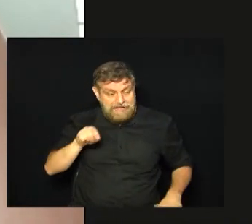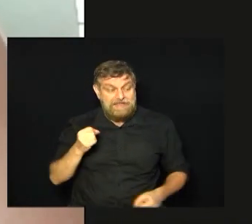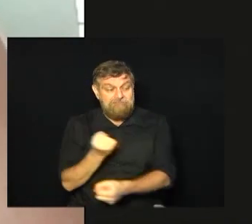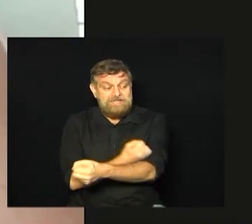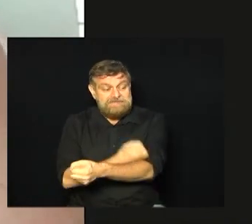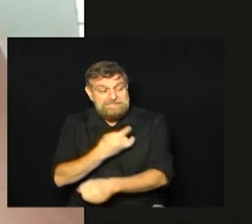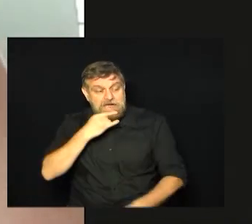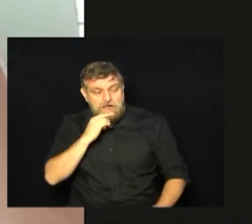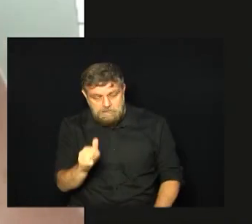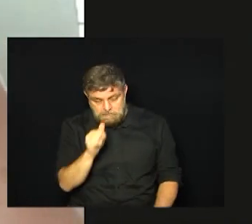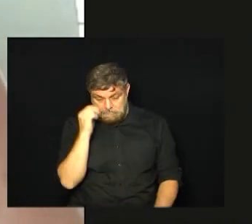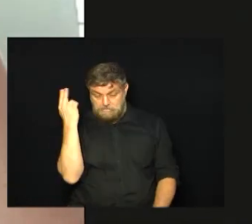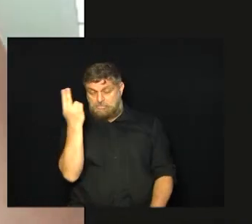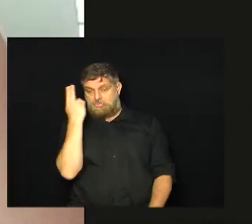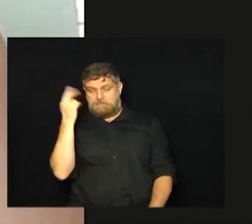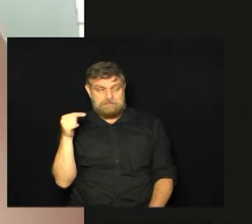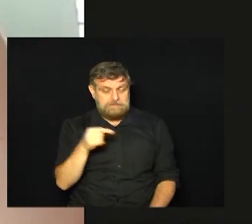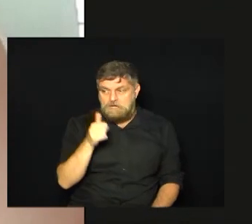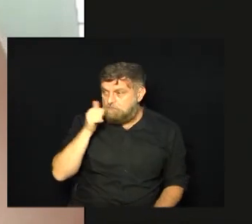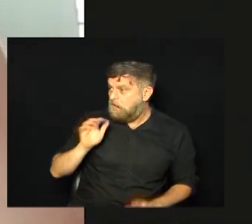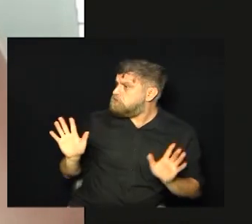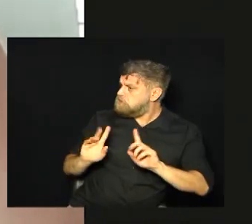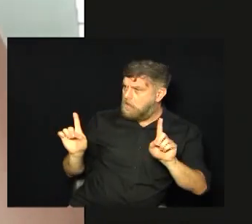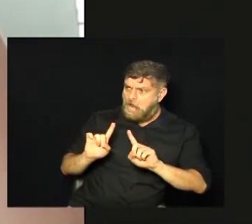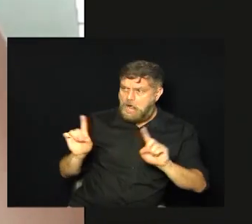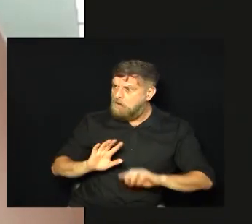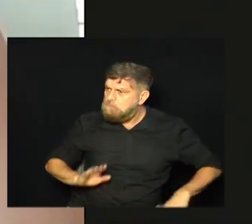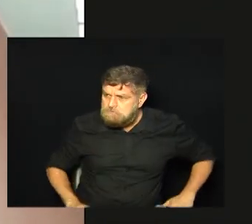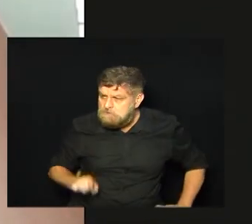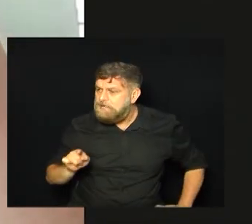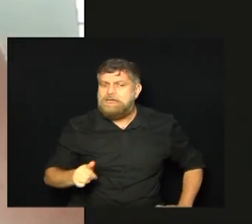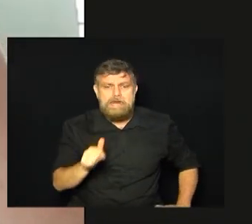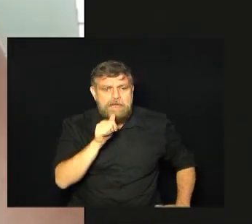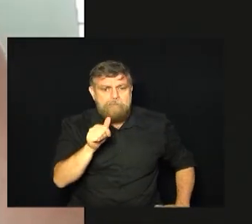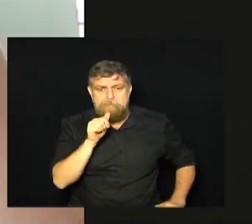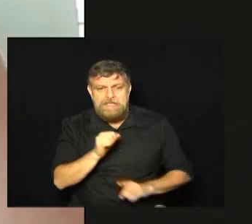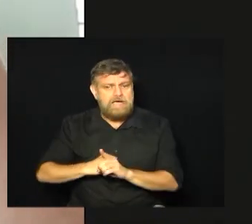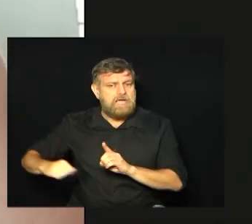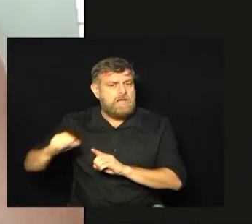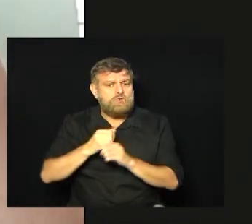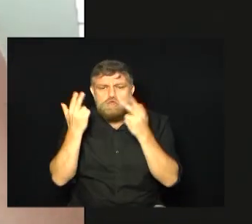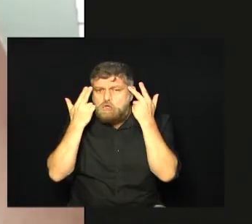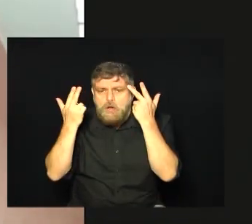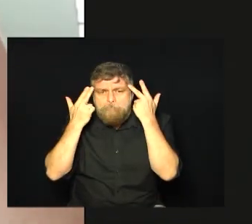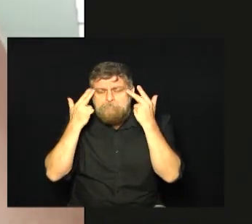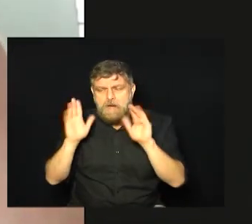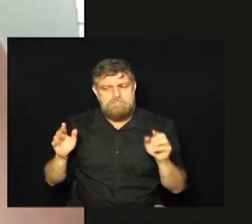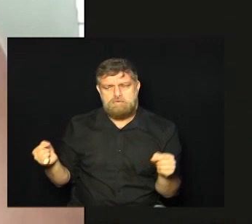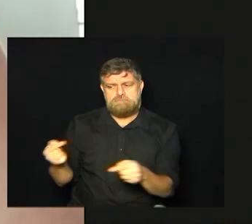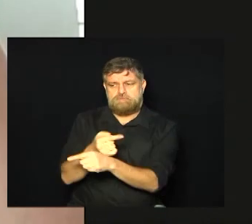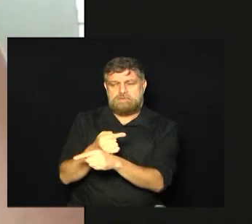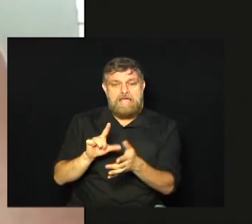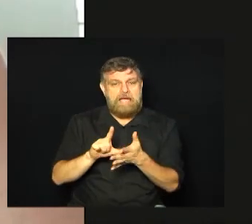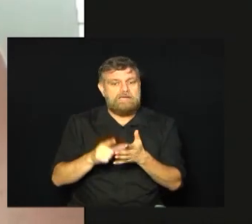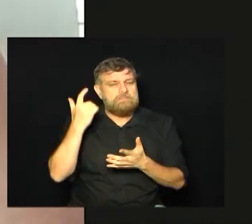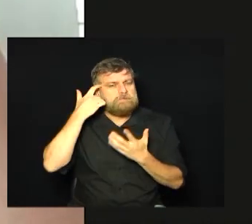alcoólatra. E a primeira reação dela é não, imagina, ele bebe socialmente, não tem nada a ver. E depois ela vai